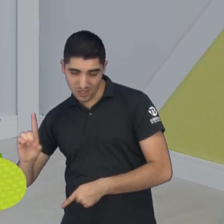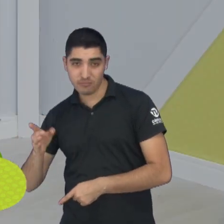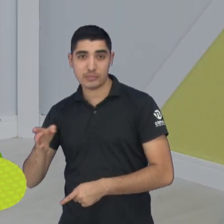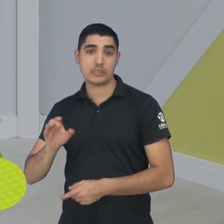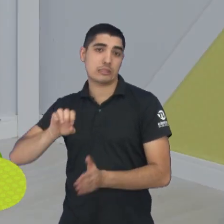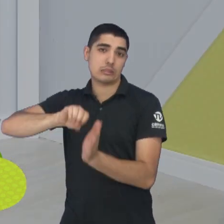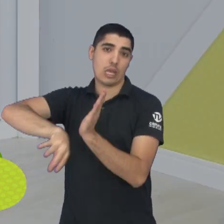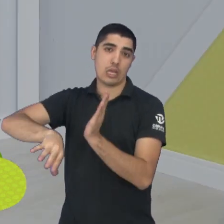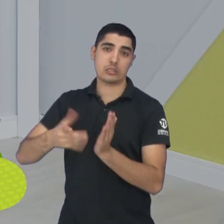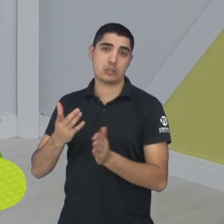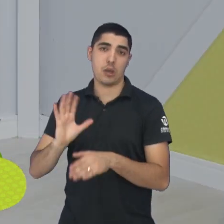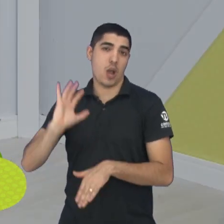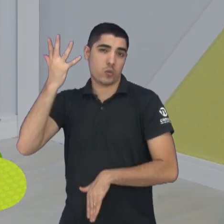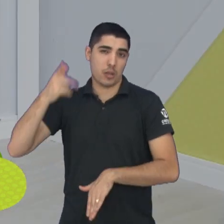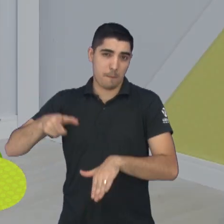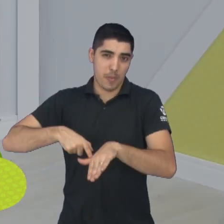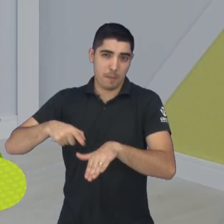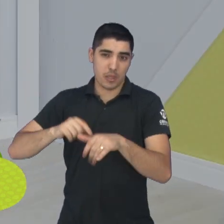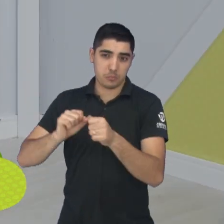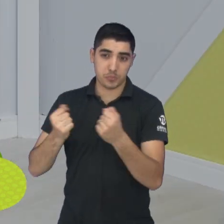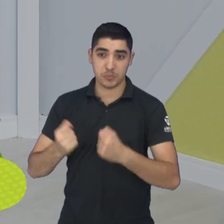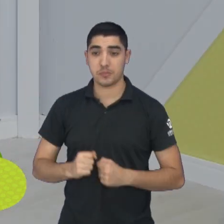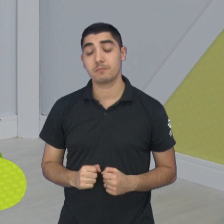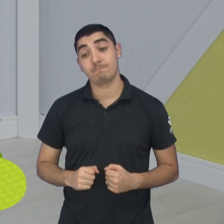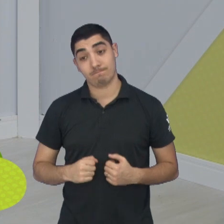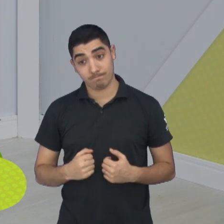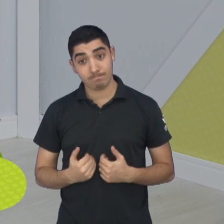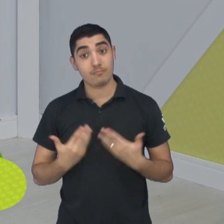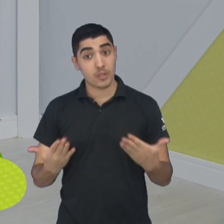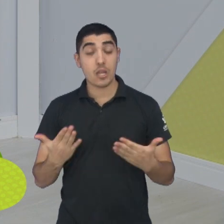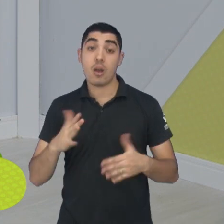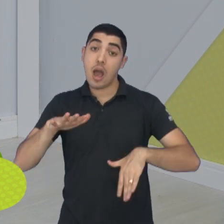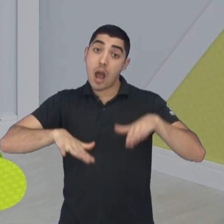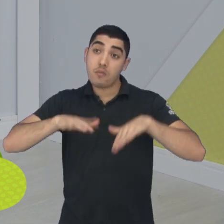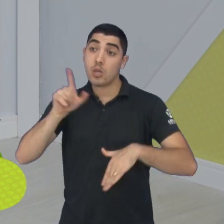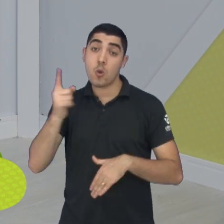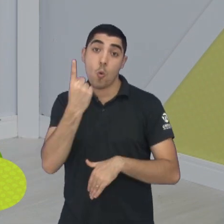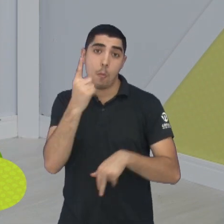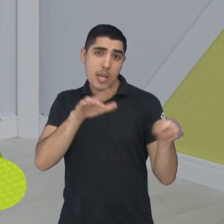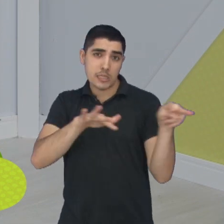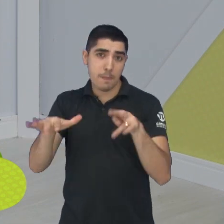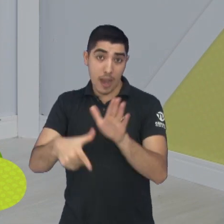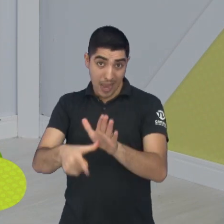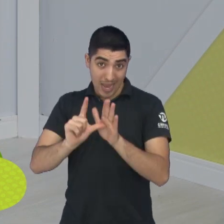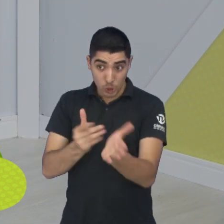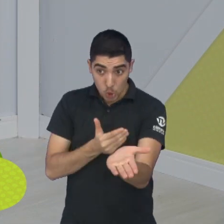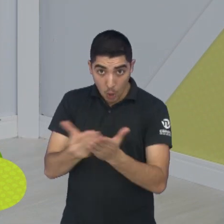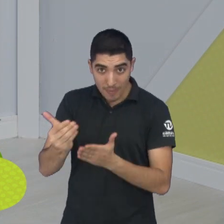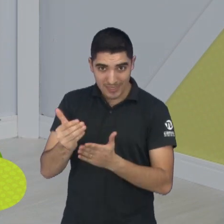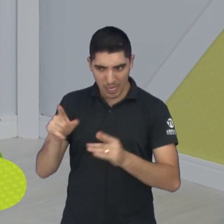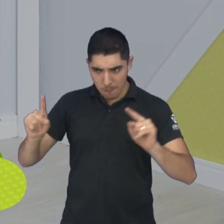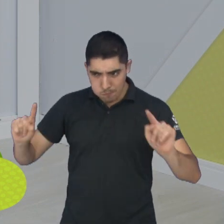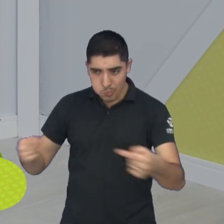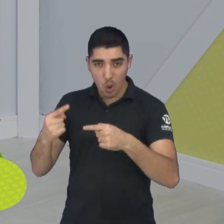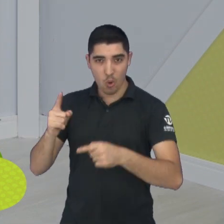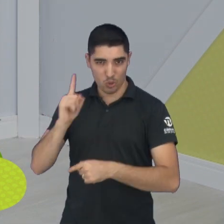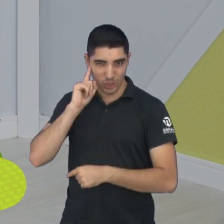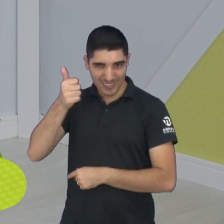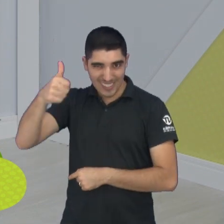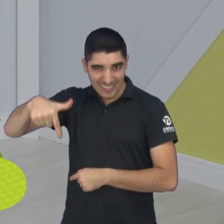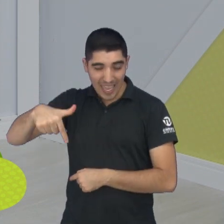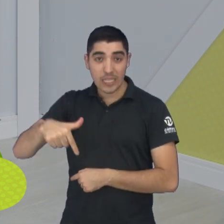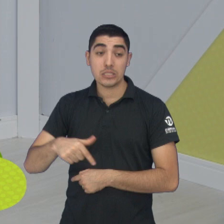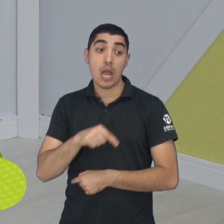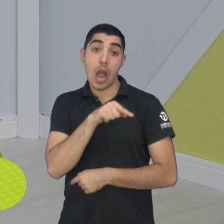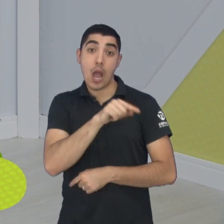fase mesmo é para testar ali, talvez uma semana antes da estreia, que tem que definir o esquema que vai, de acordo também com o adversário, que vai ser o Noroeste de